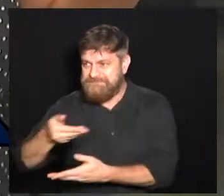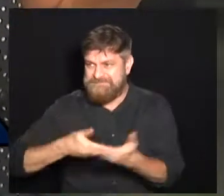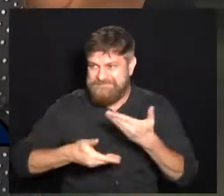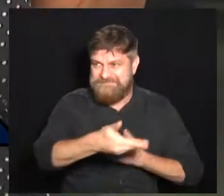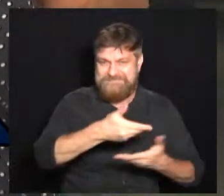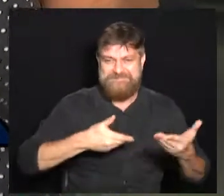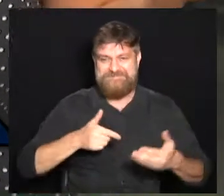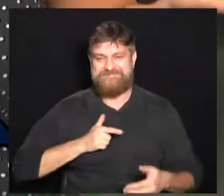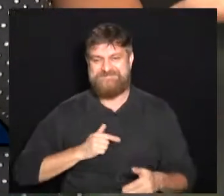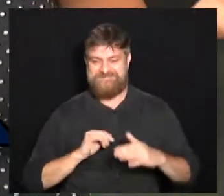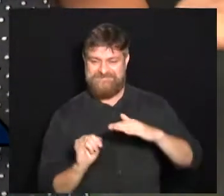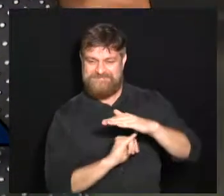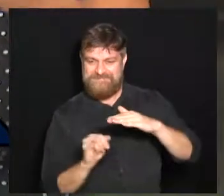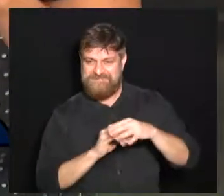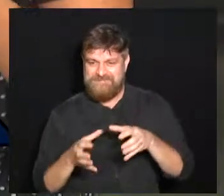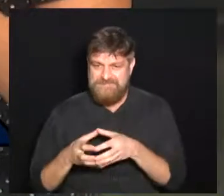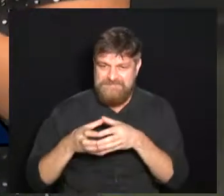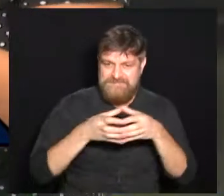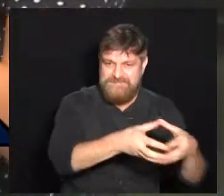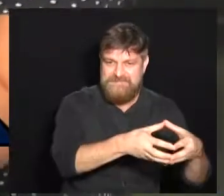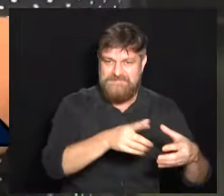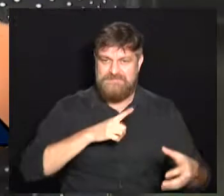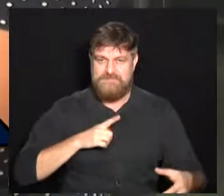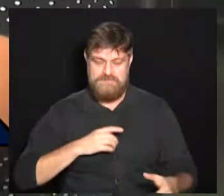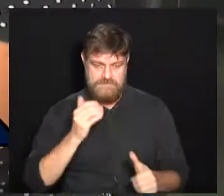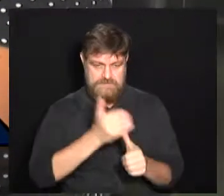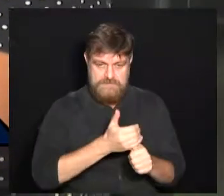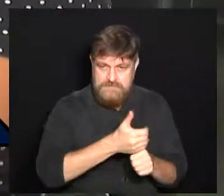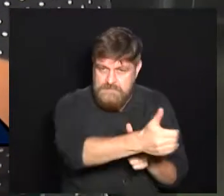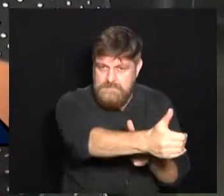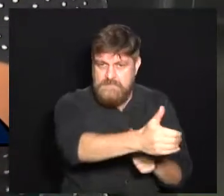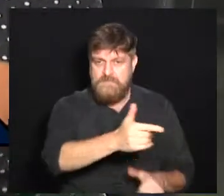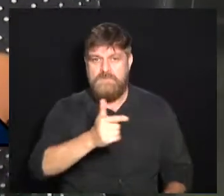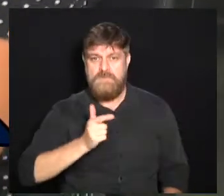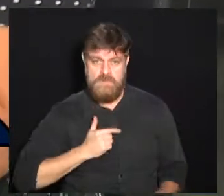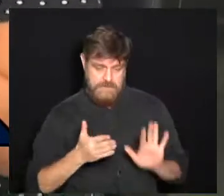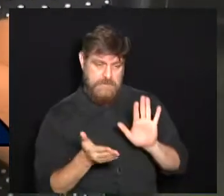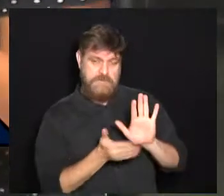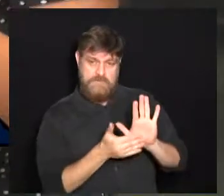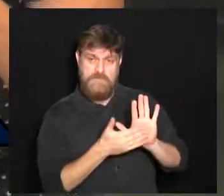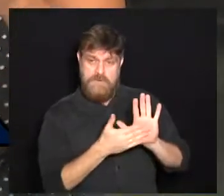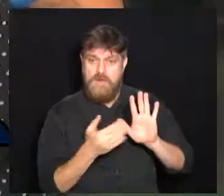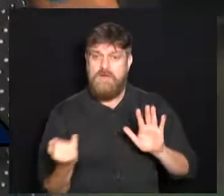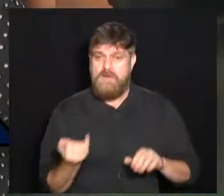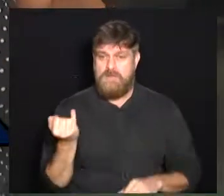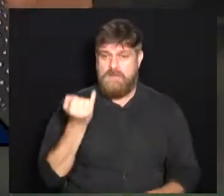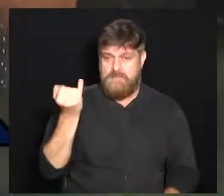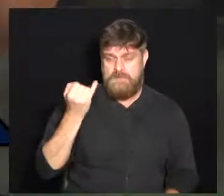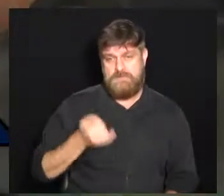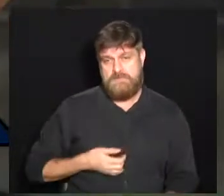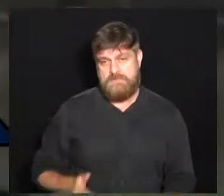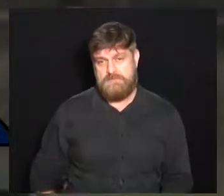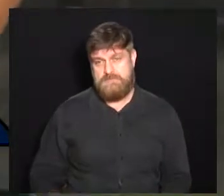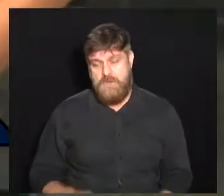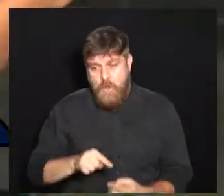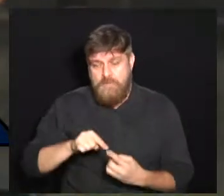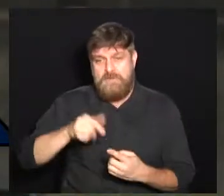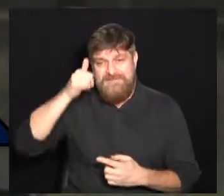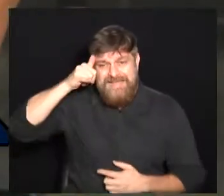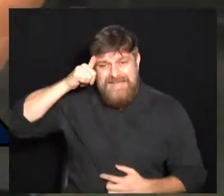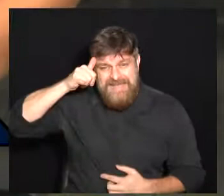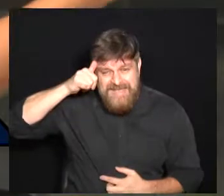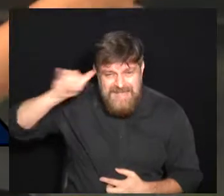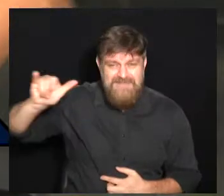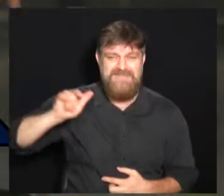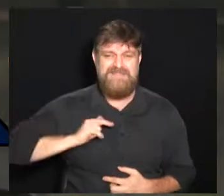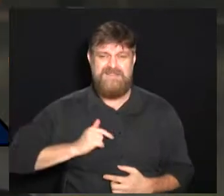a entidade que vai entrar, talvez seja uma proposta importante no sentido de evitar esse processo